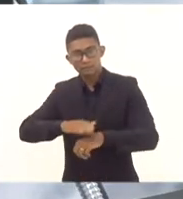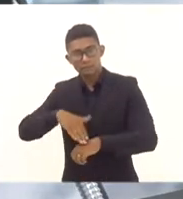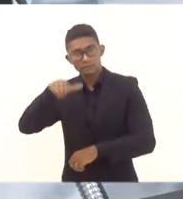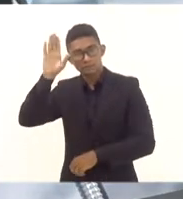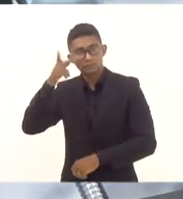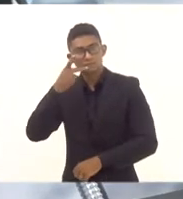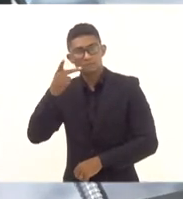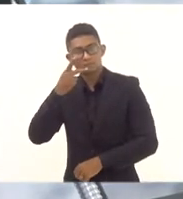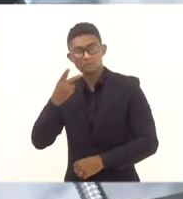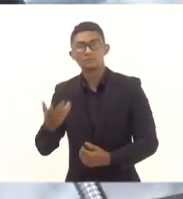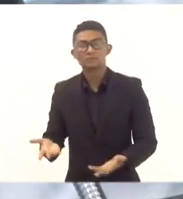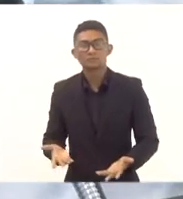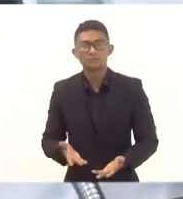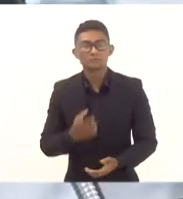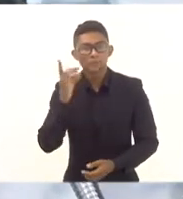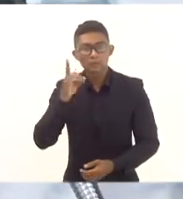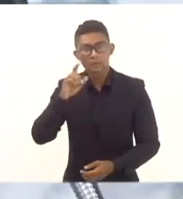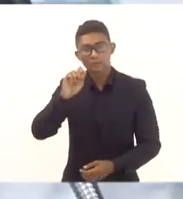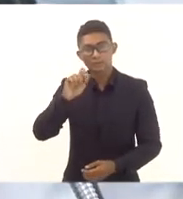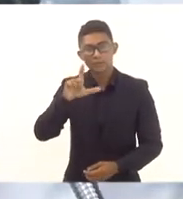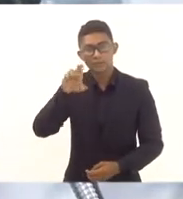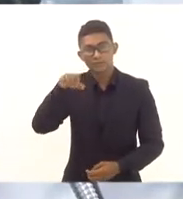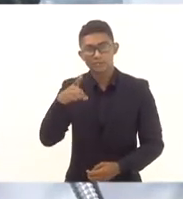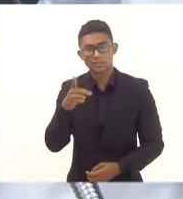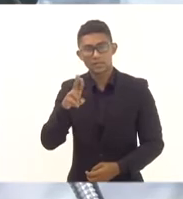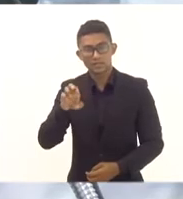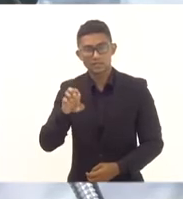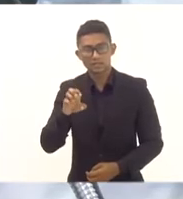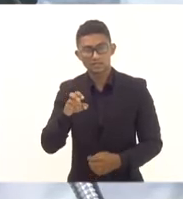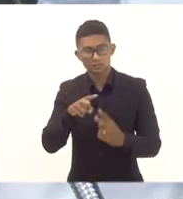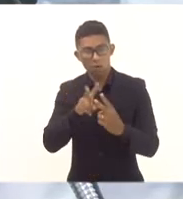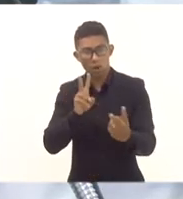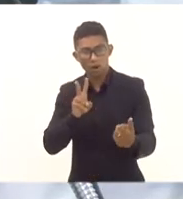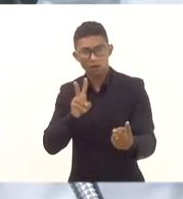Deputado Alexandre Freitas me parece que tava online tá